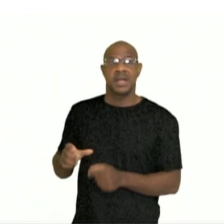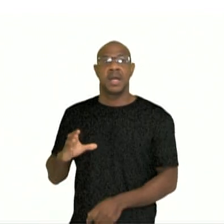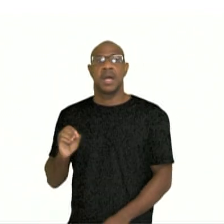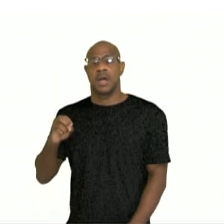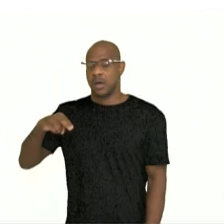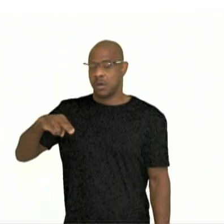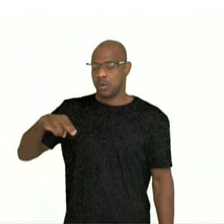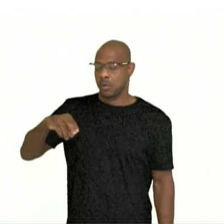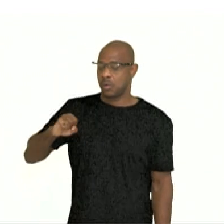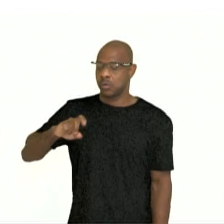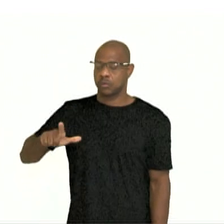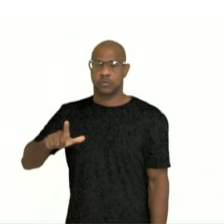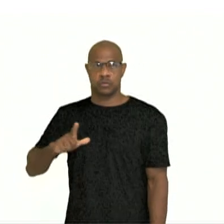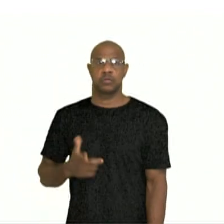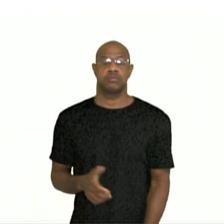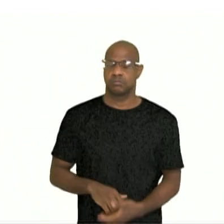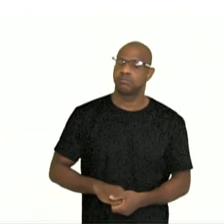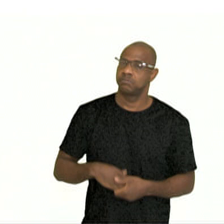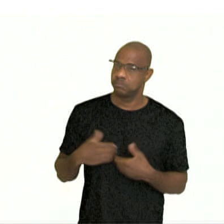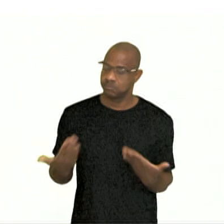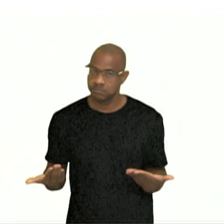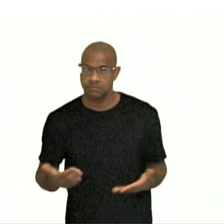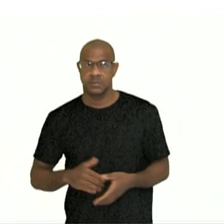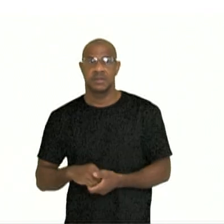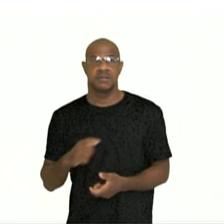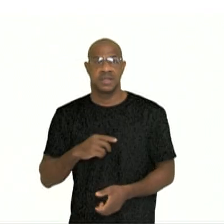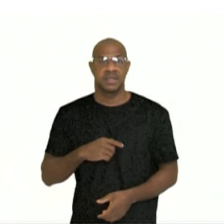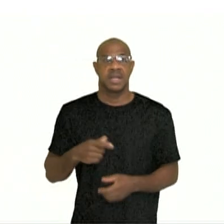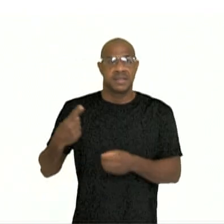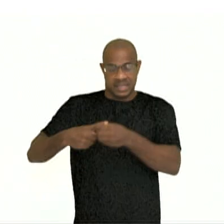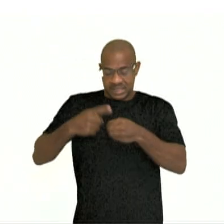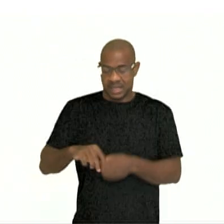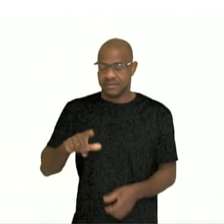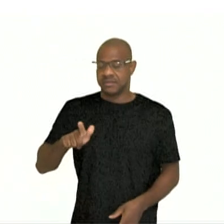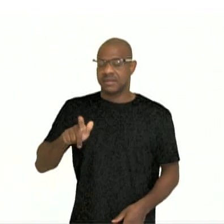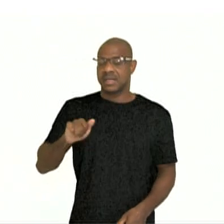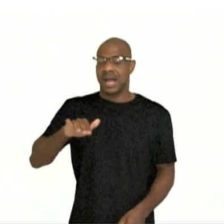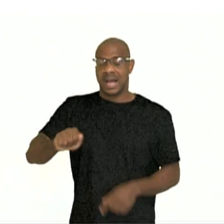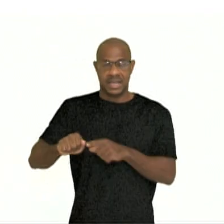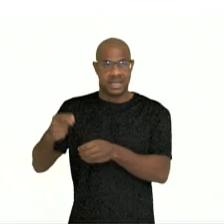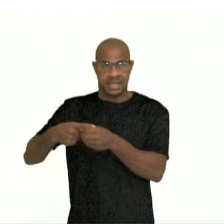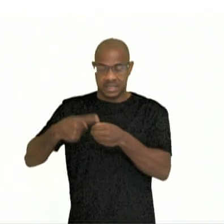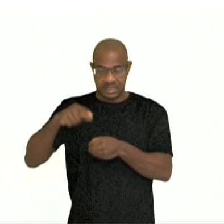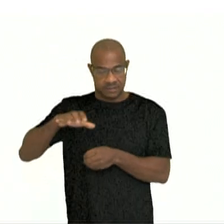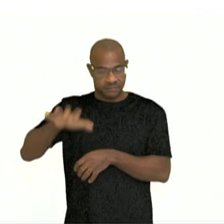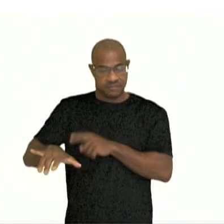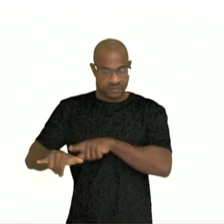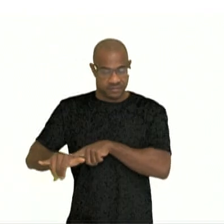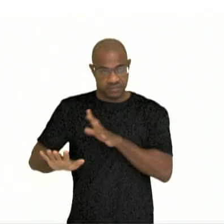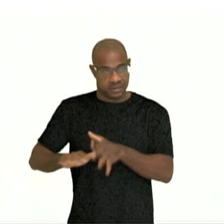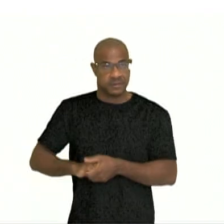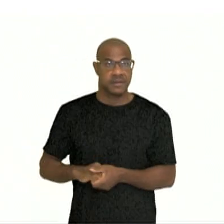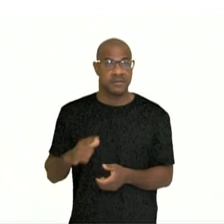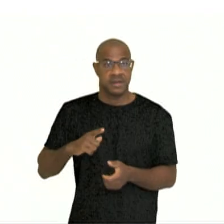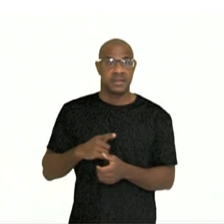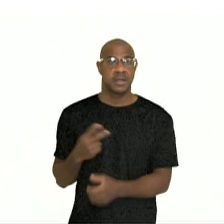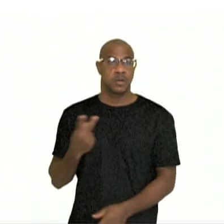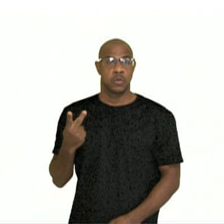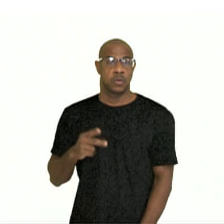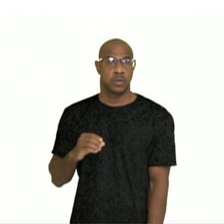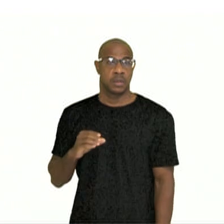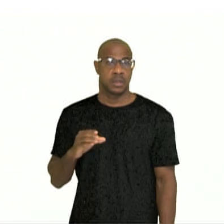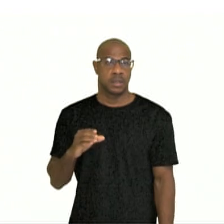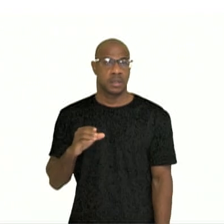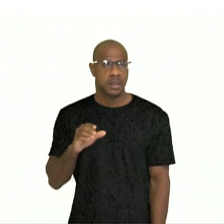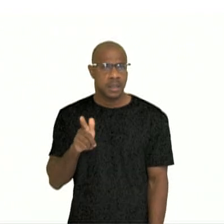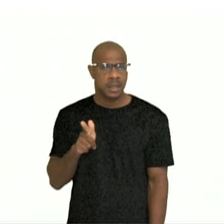da região da Gália lá, ele vai ficar na Gália, e a gente vai ter o Crasso e o Pompeu, né, que vão fazer esse acordo secreto. E